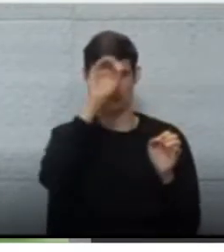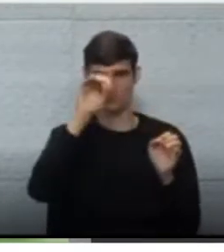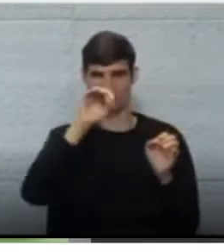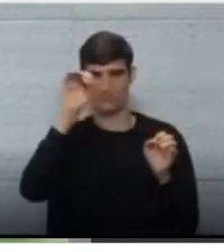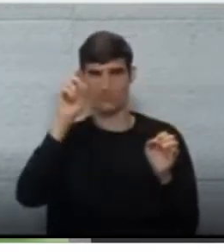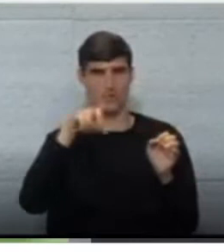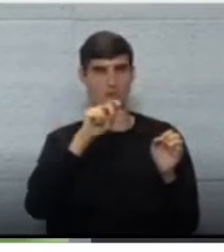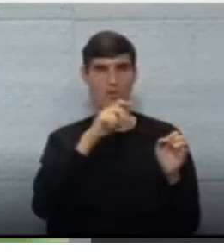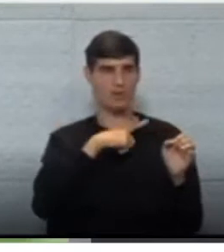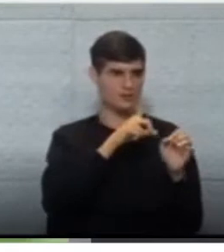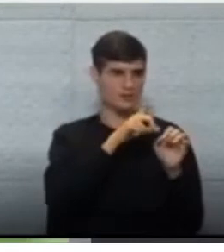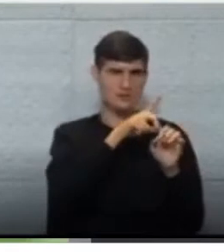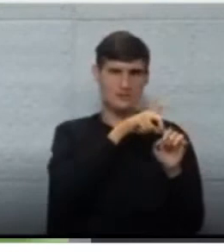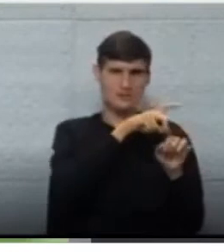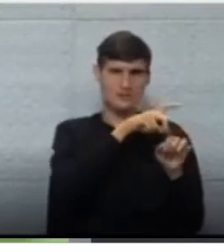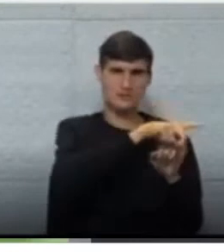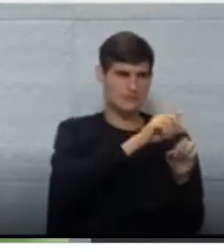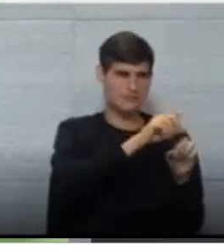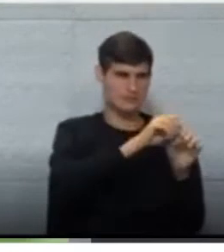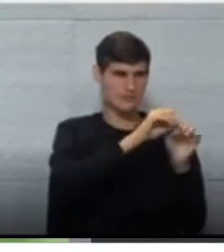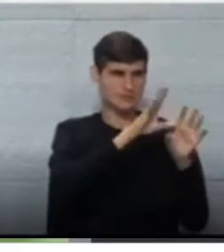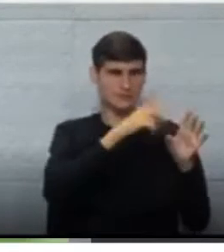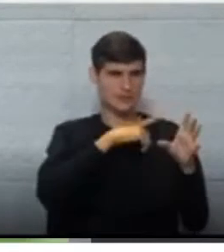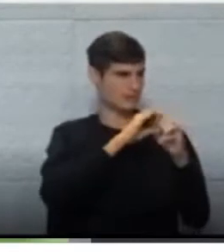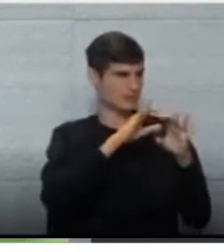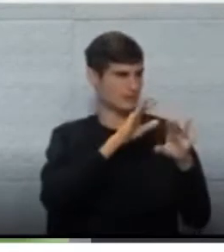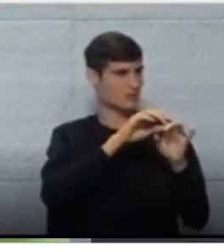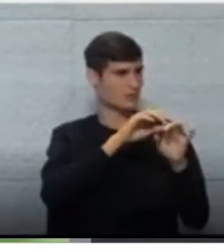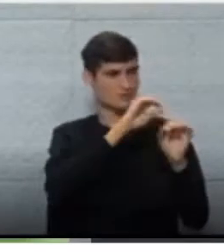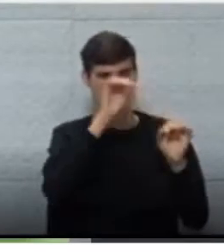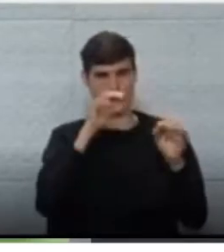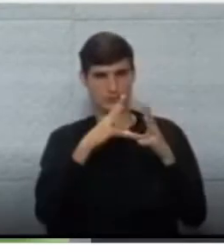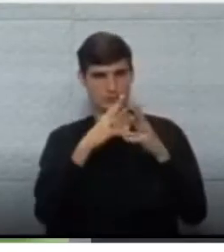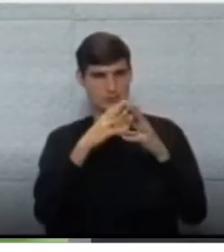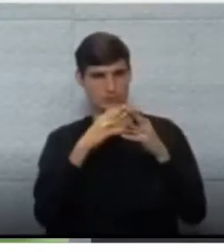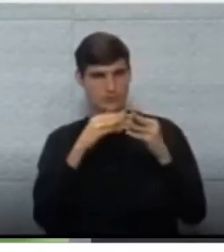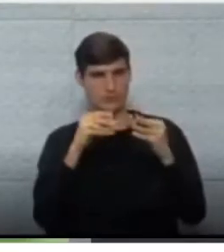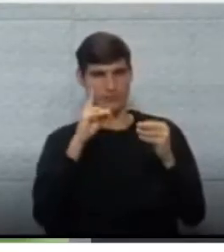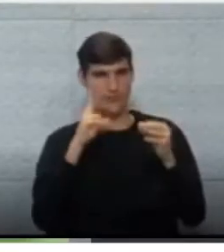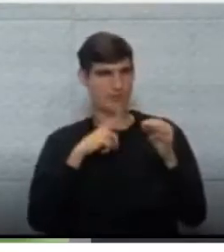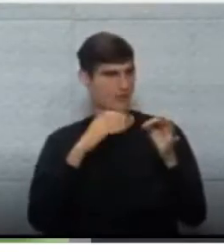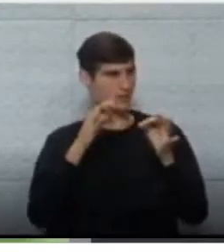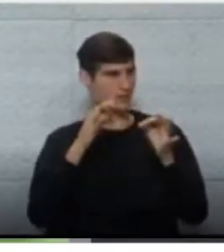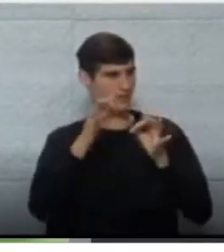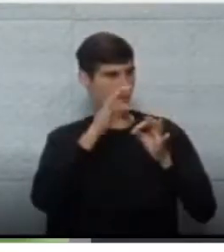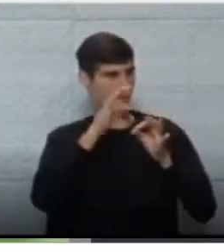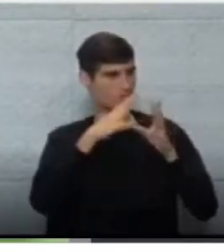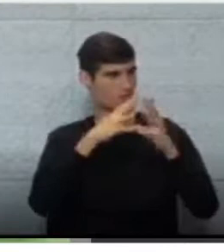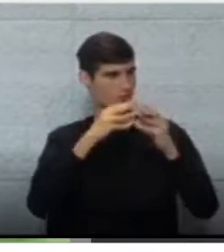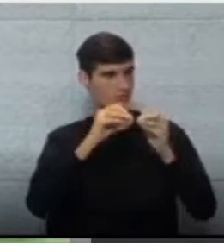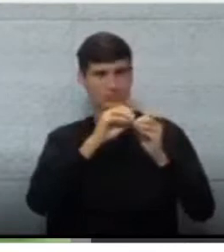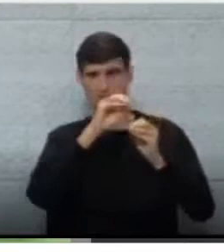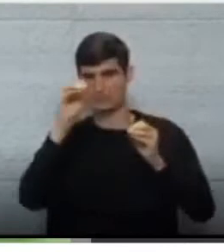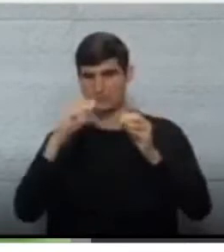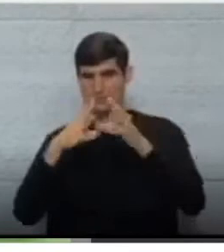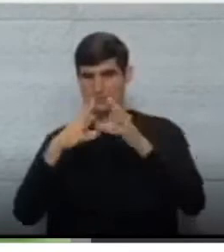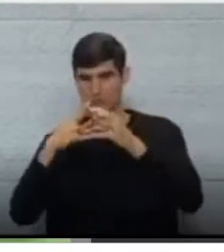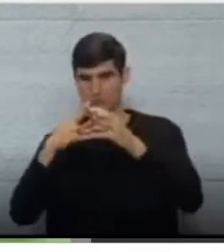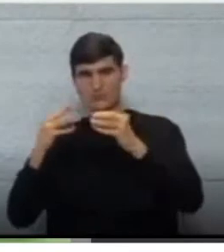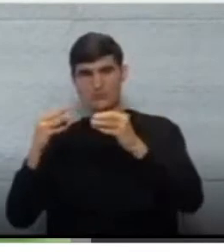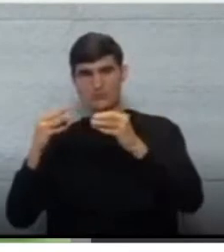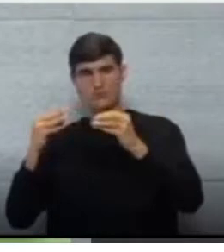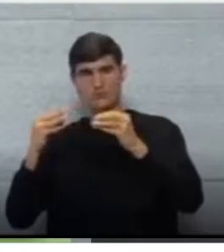muito alta de micro-organismo, vai diminuindo, então a gente está vendo as colônias já começando a ficar separadas. No 10-3 elas já estão mais separadas,